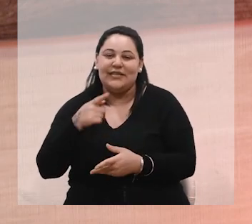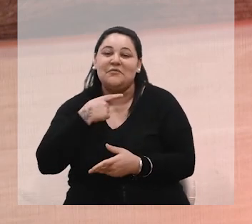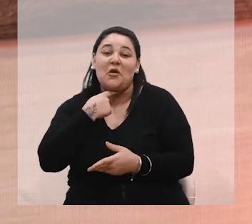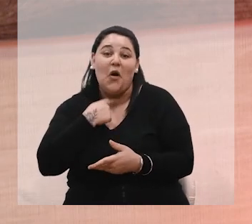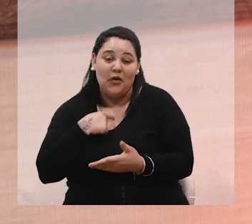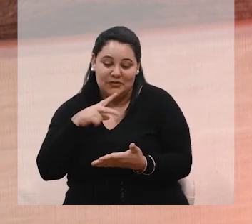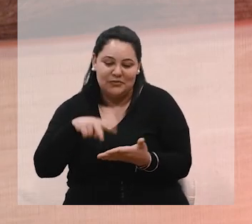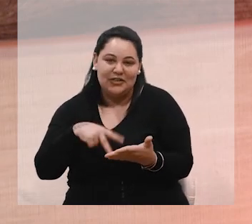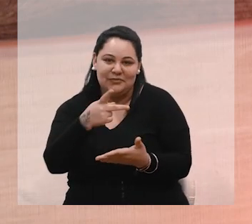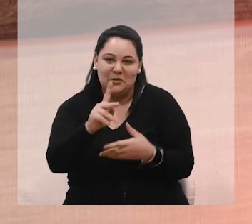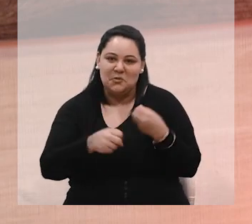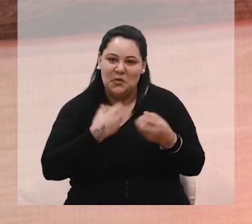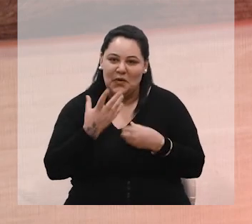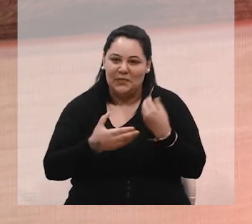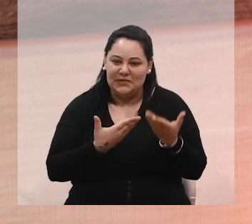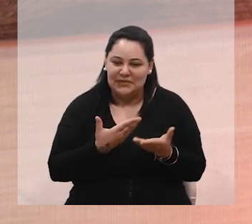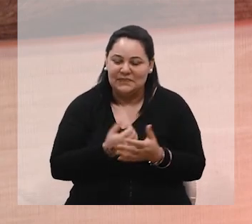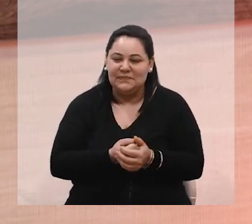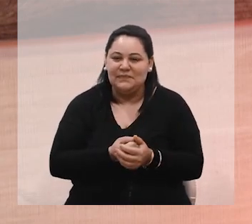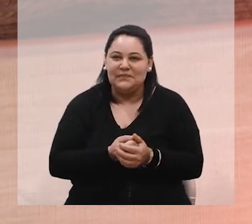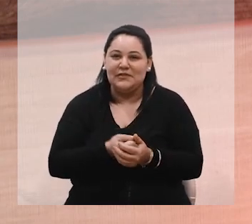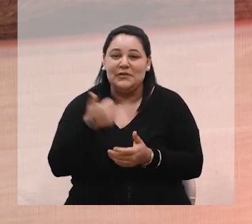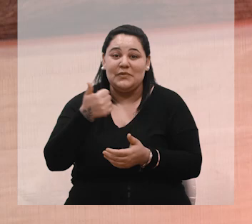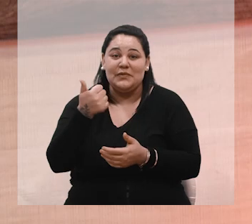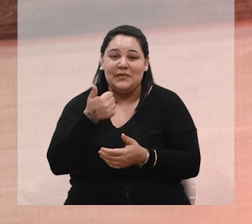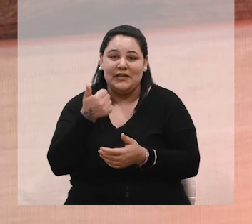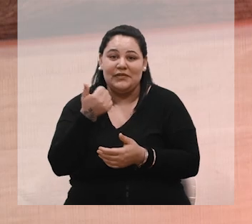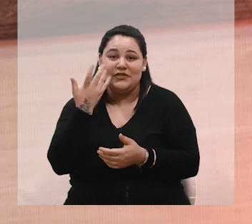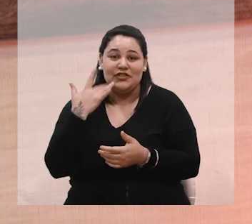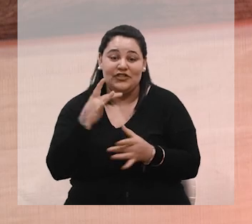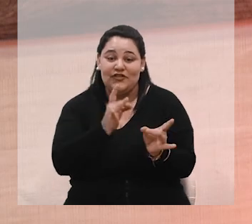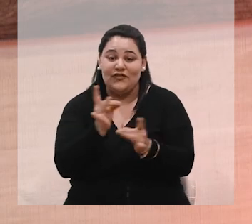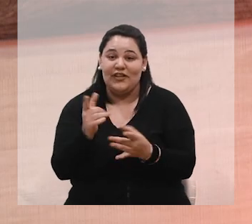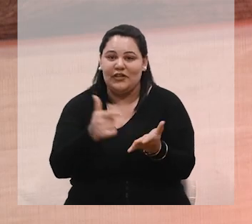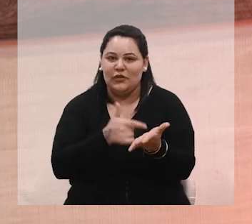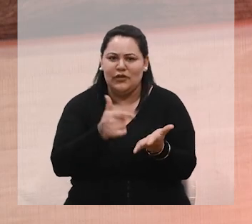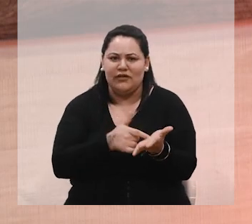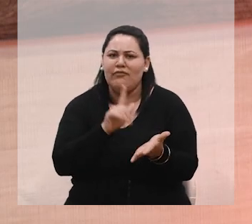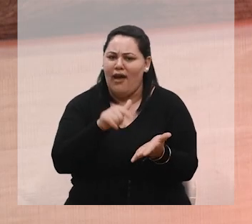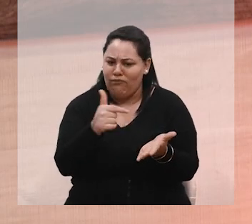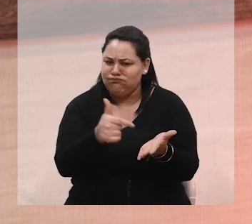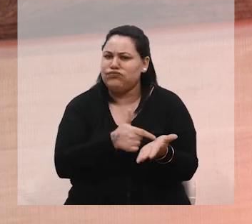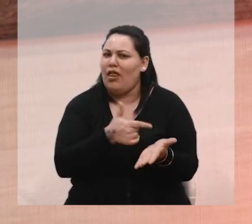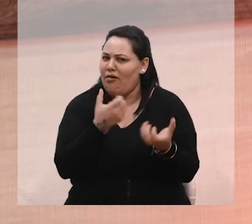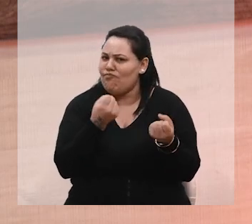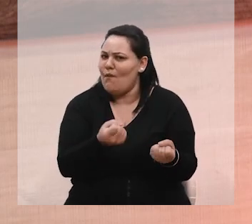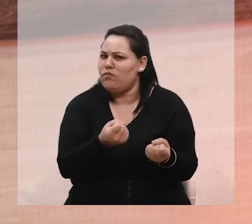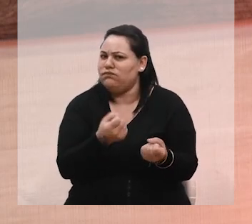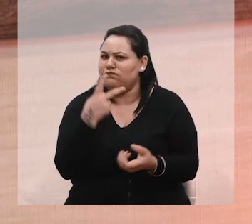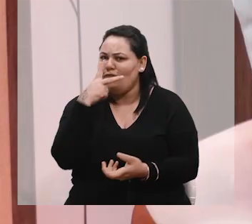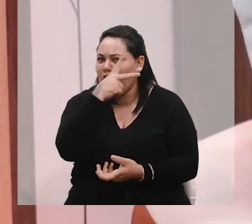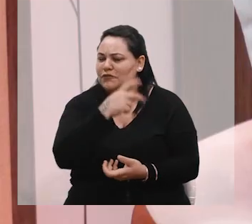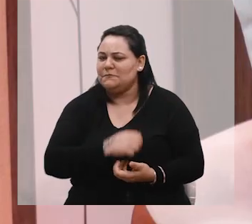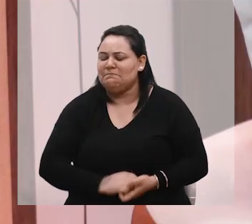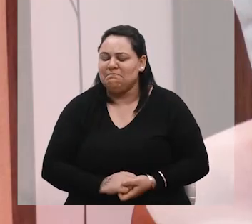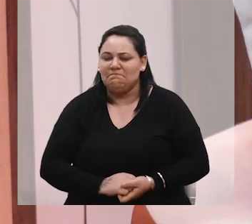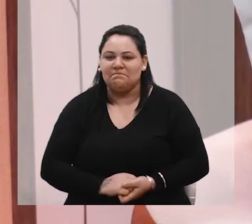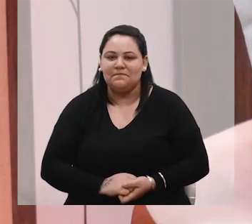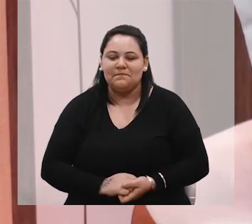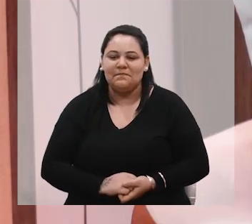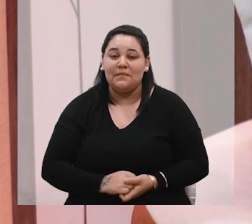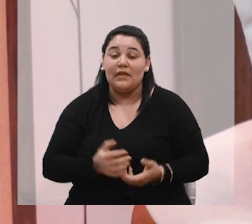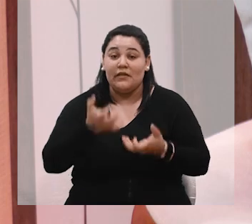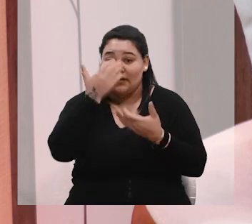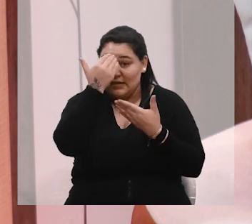dias do livro na rua, digamos assim, uma obra muito potente. Então, parabéns. Eu quero agradecer